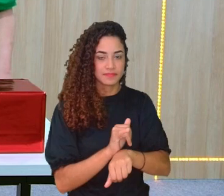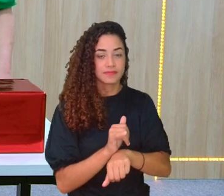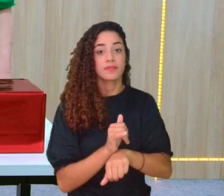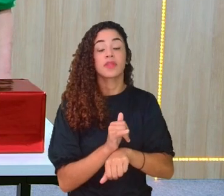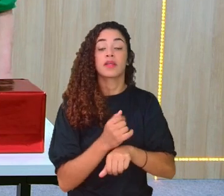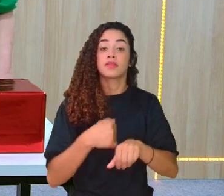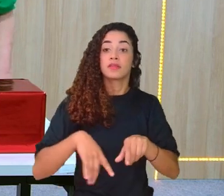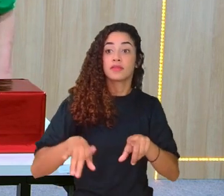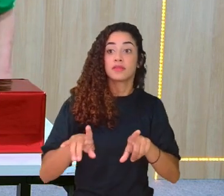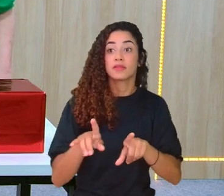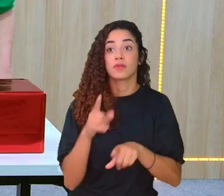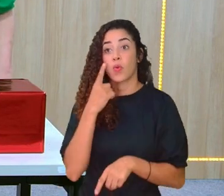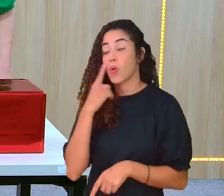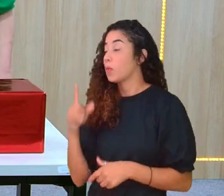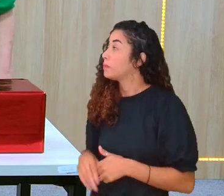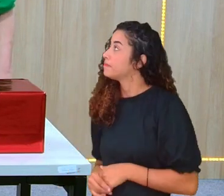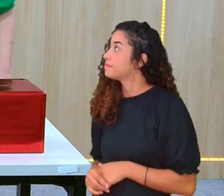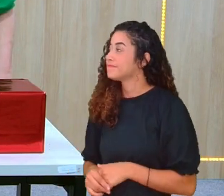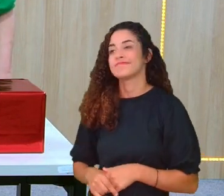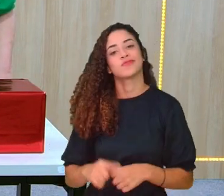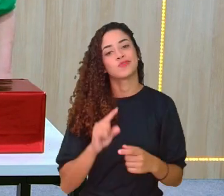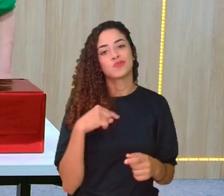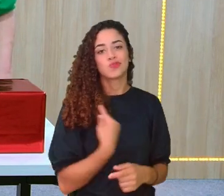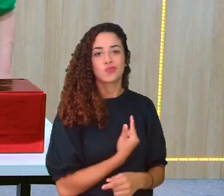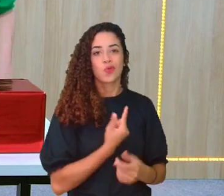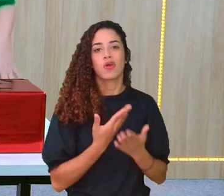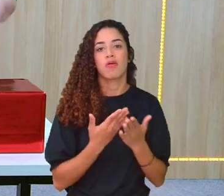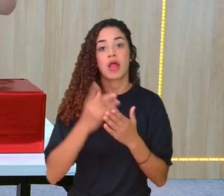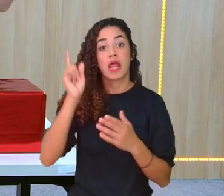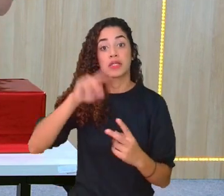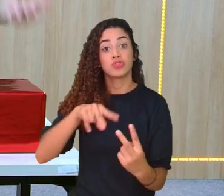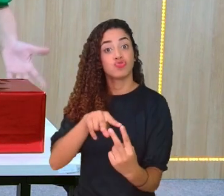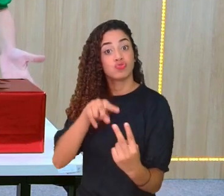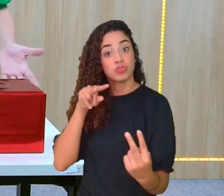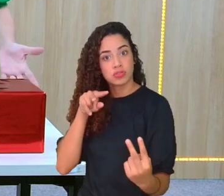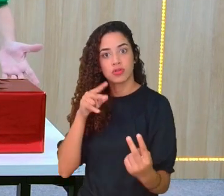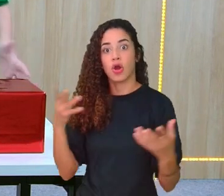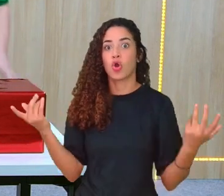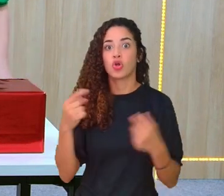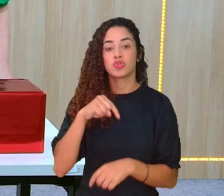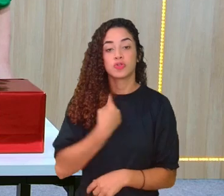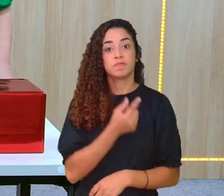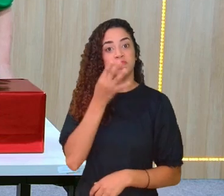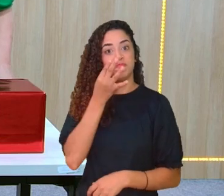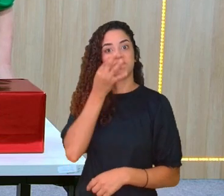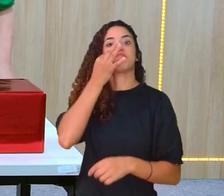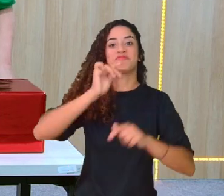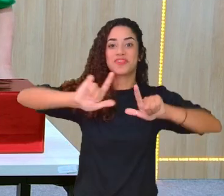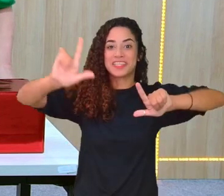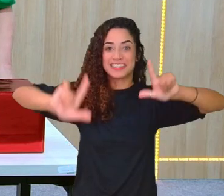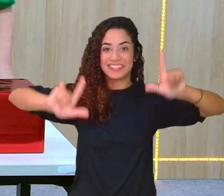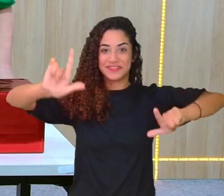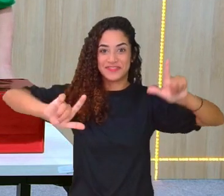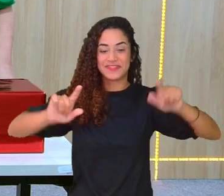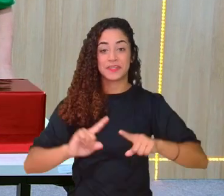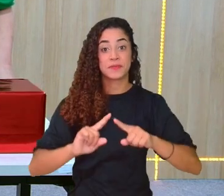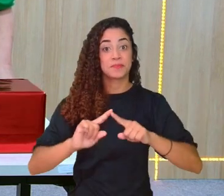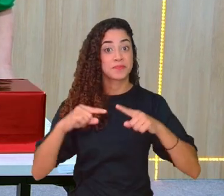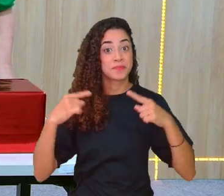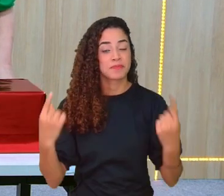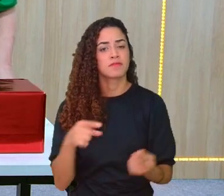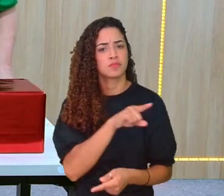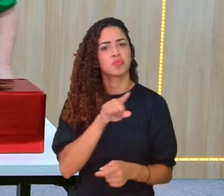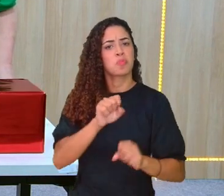Lembrando que nossas aulas são digitais, estamos ao vivo na televisão, mas